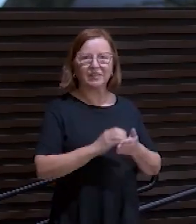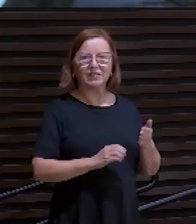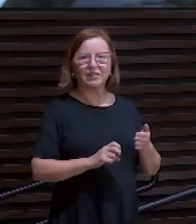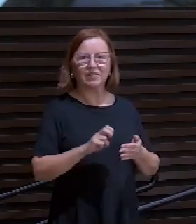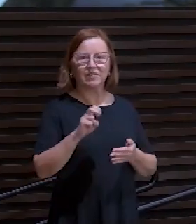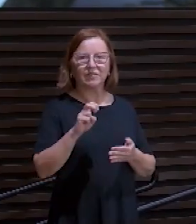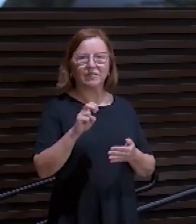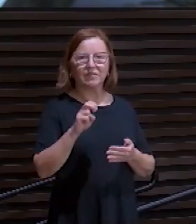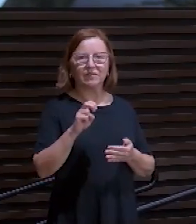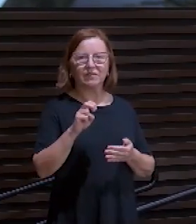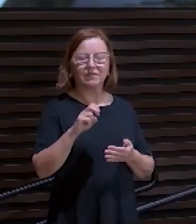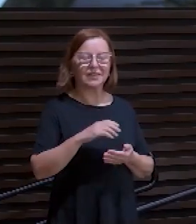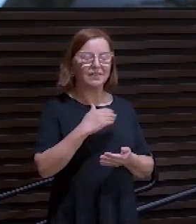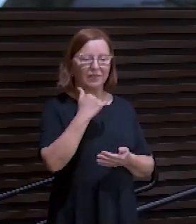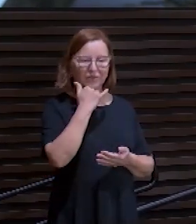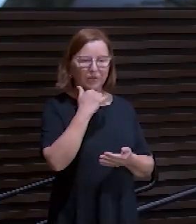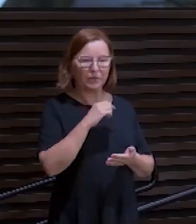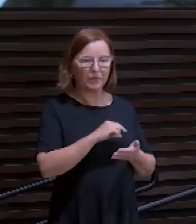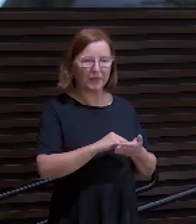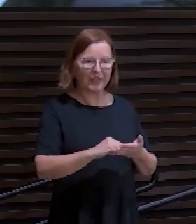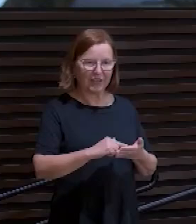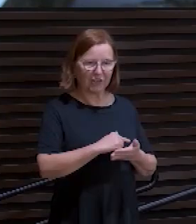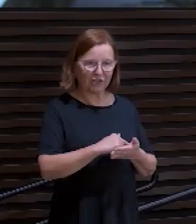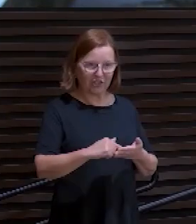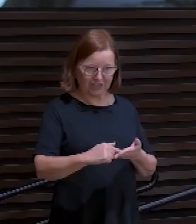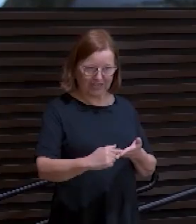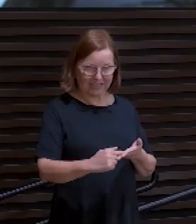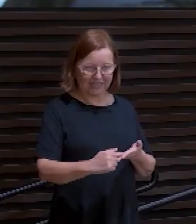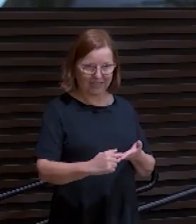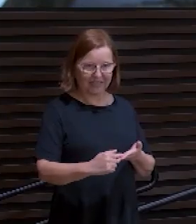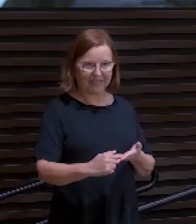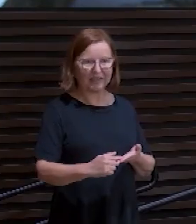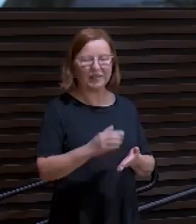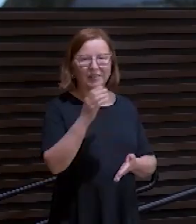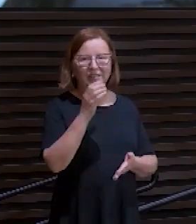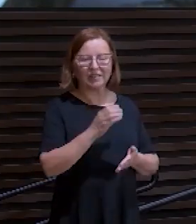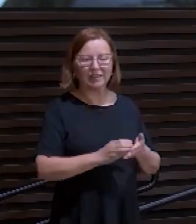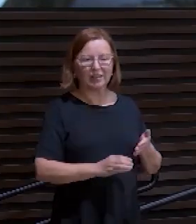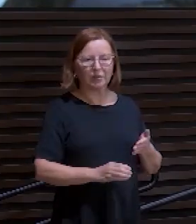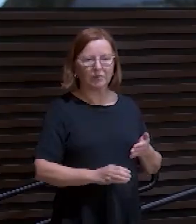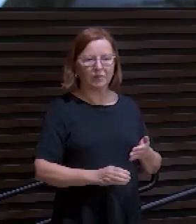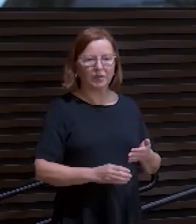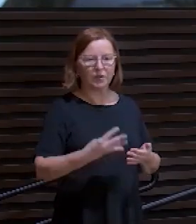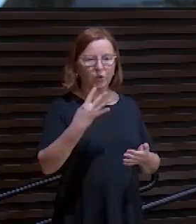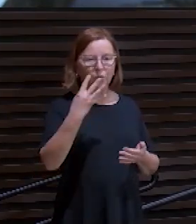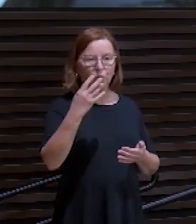Ele anuncia, nós vamos ter ainda 5 anos de fome.